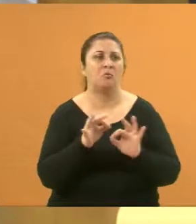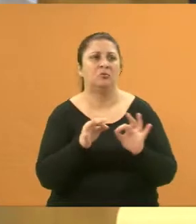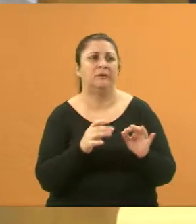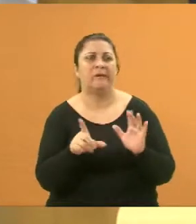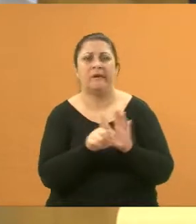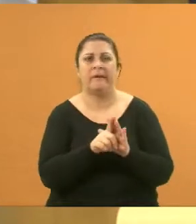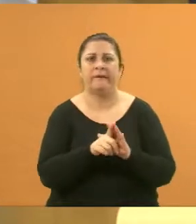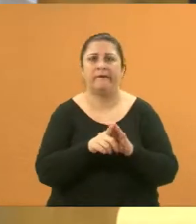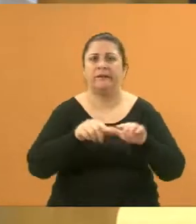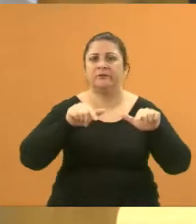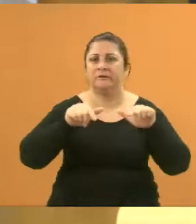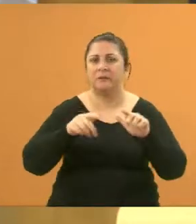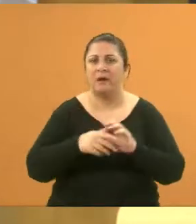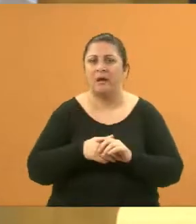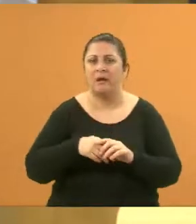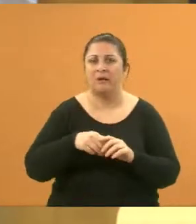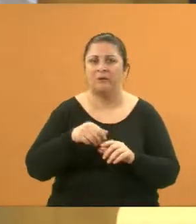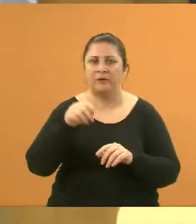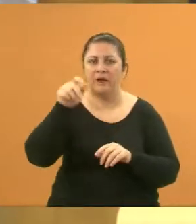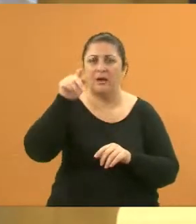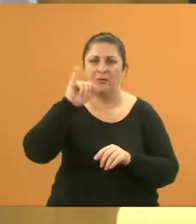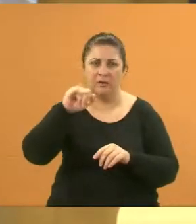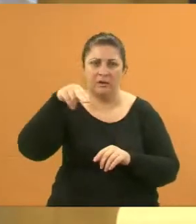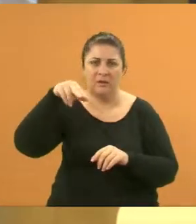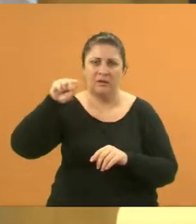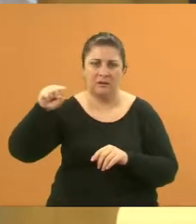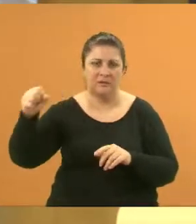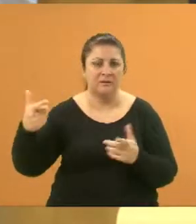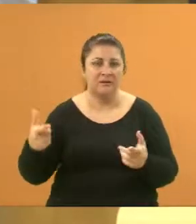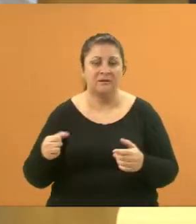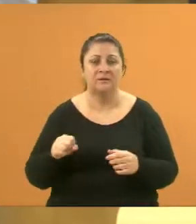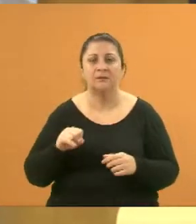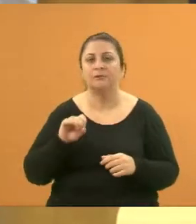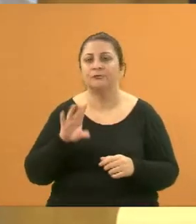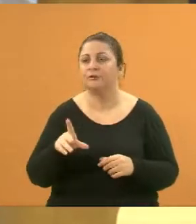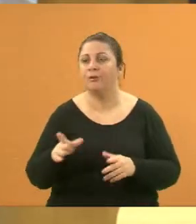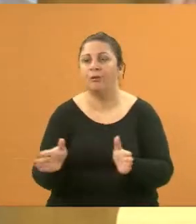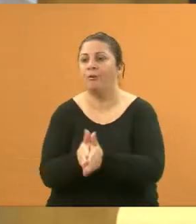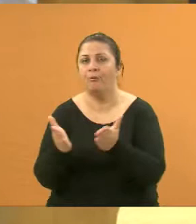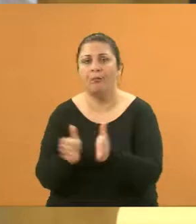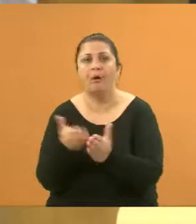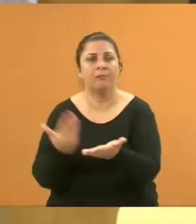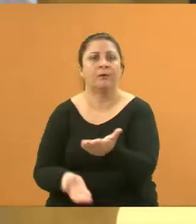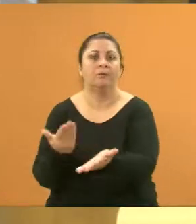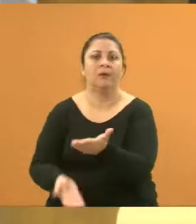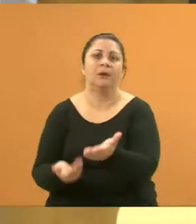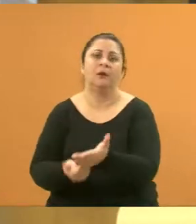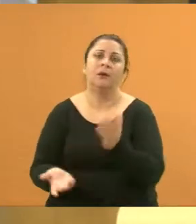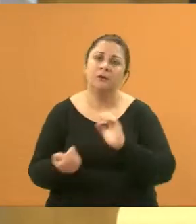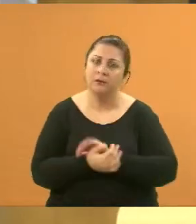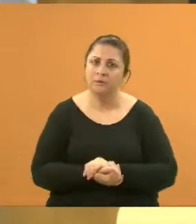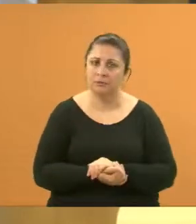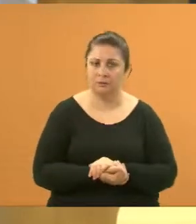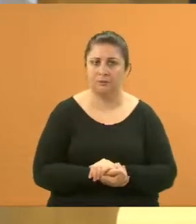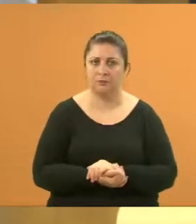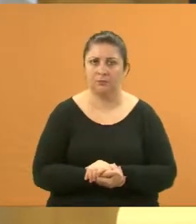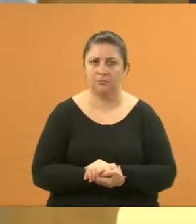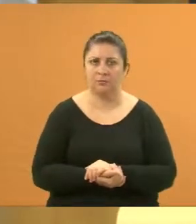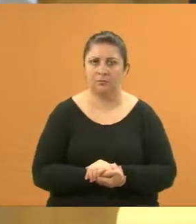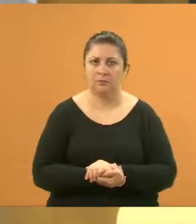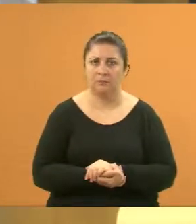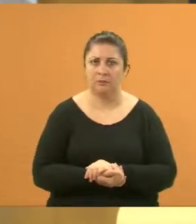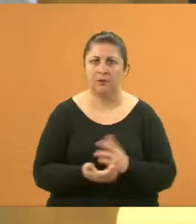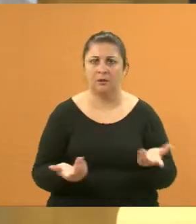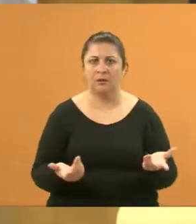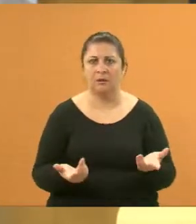a reforma da Previdência, quem paga, infelizmente, é só o pobre, é só os trabalhadores, é que pagam essas reformas.